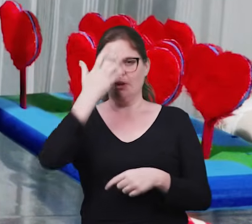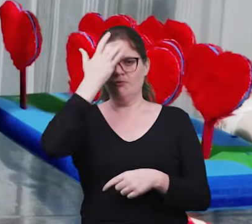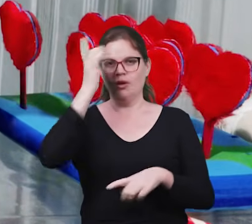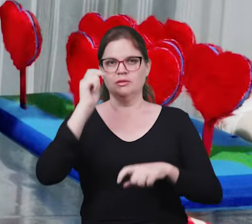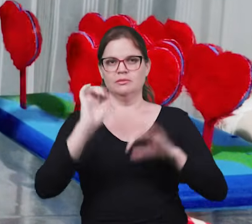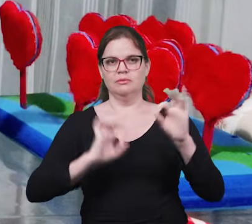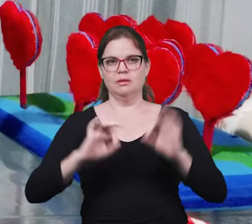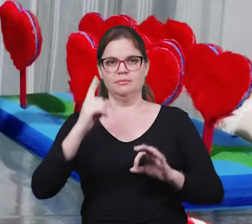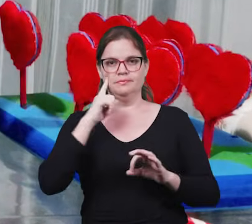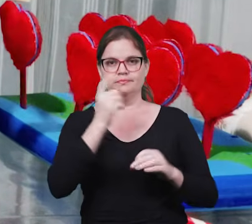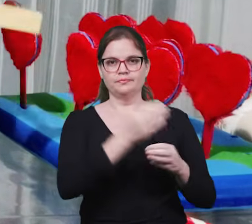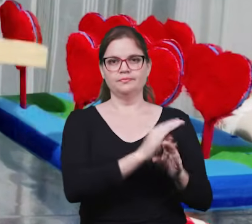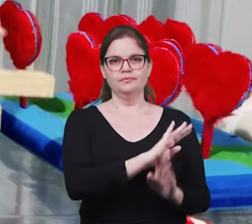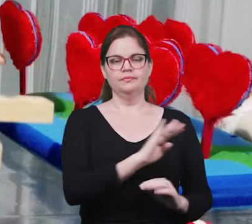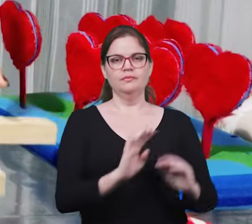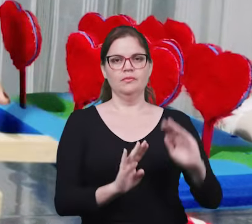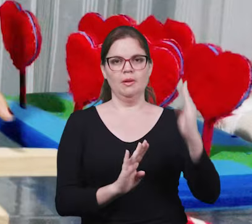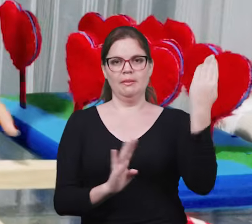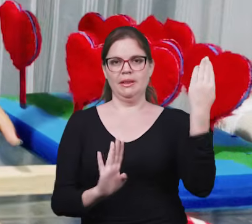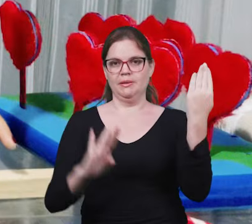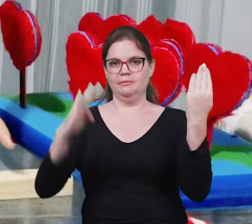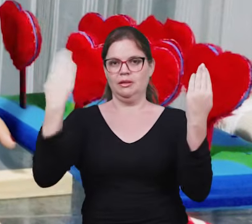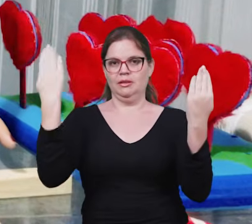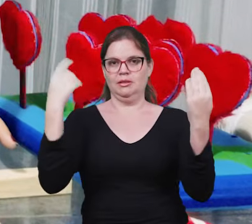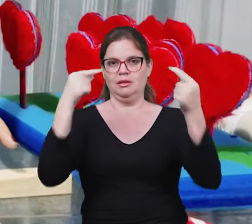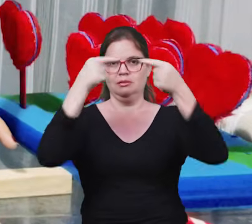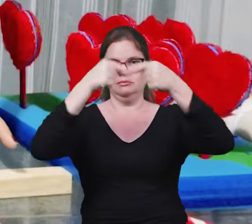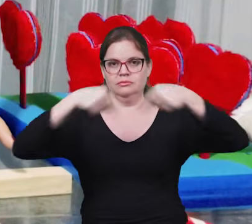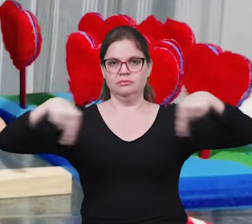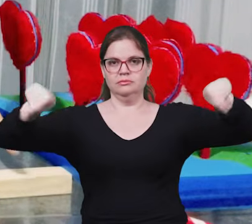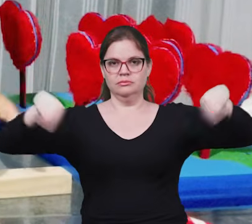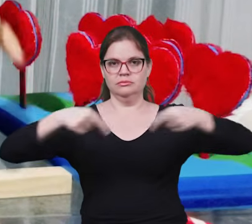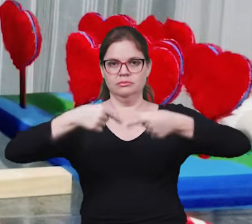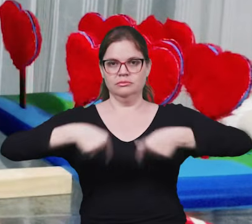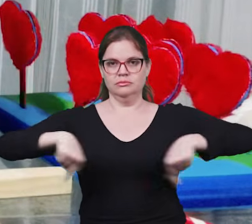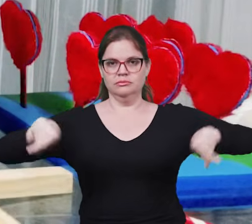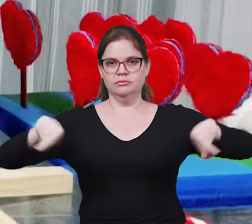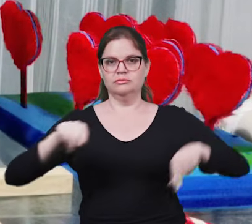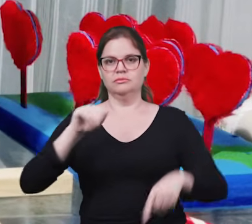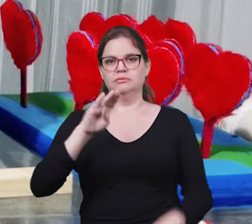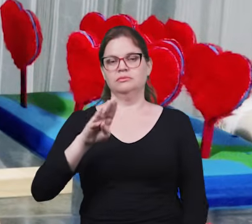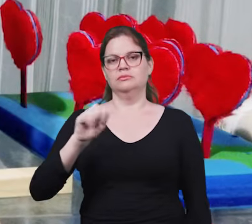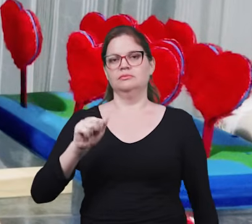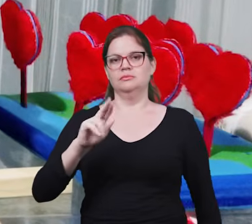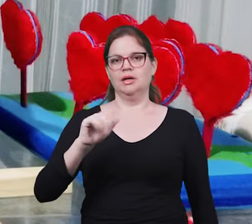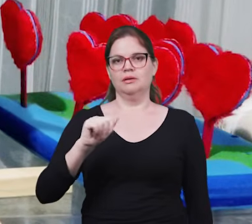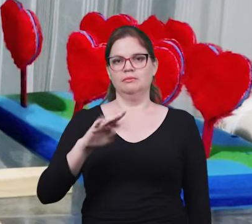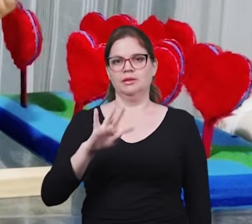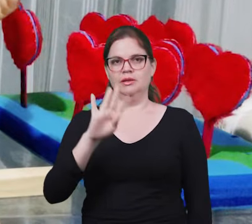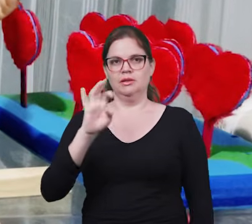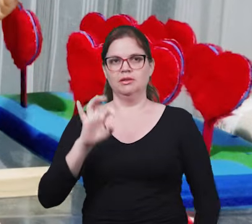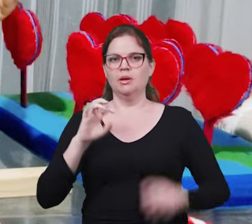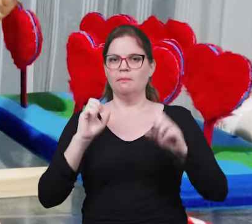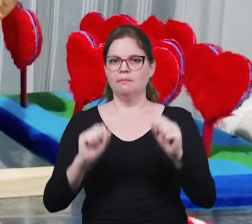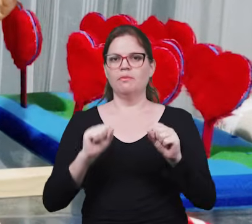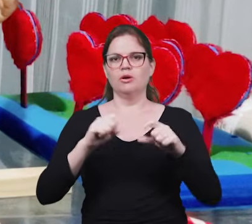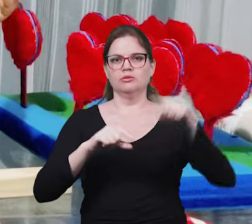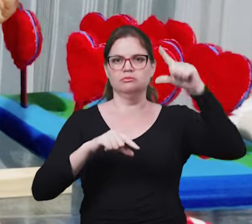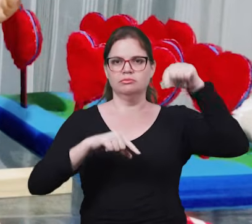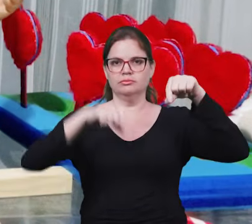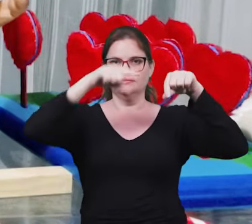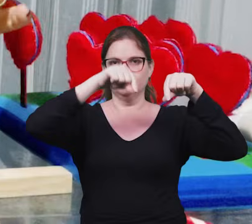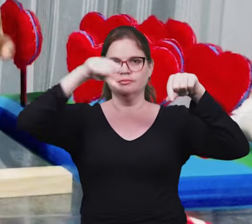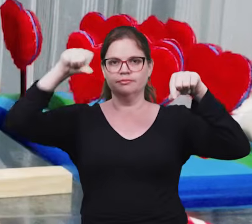vendo? Eu tenho aqui uma base com uma haste e eu estou usando um barbante. Esse material eu posso tirar